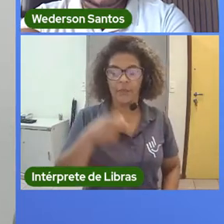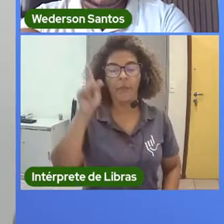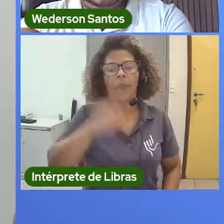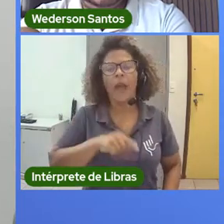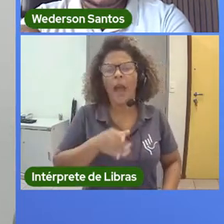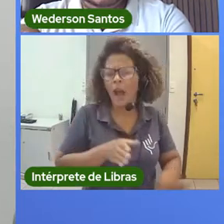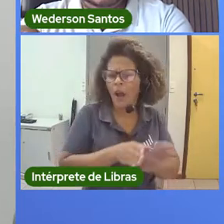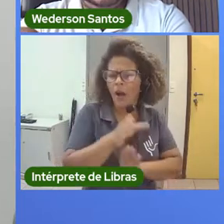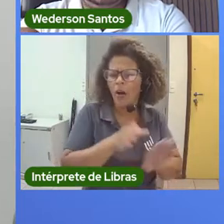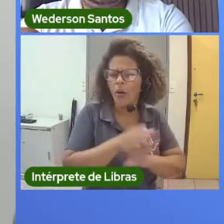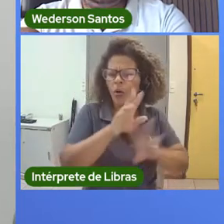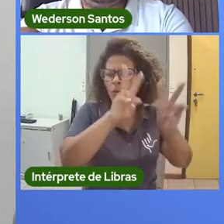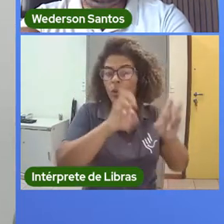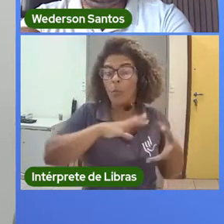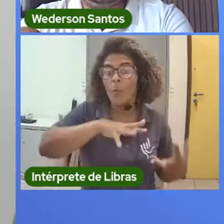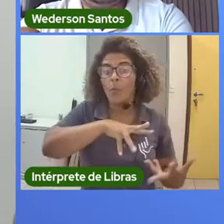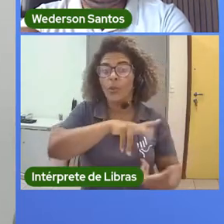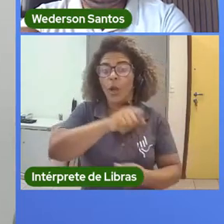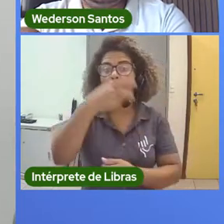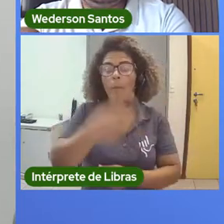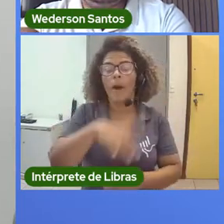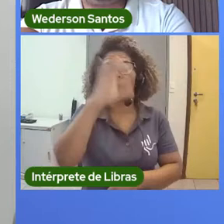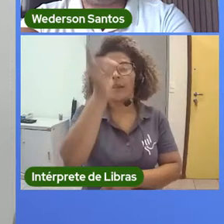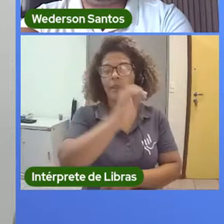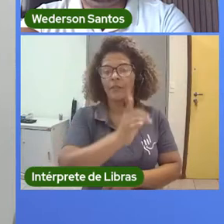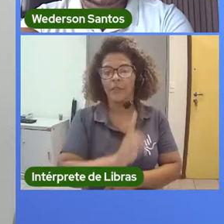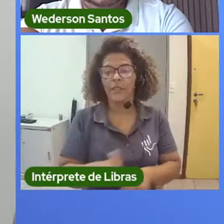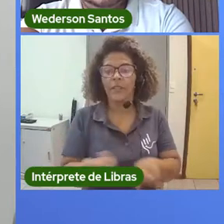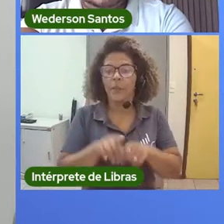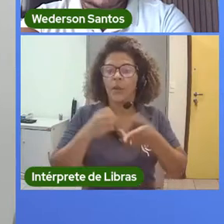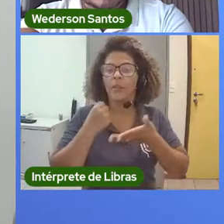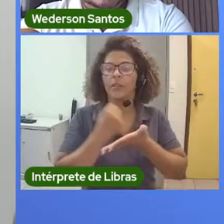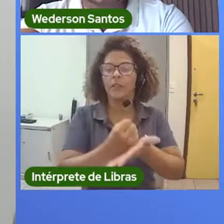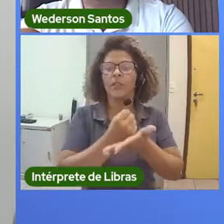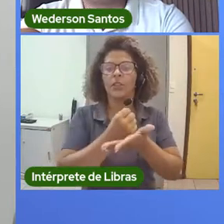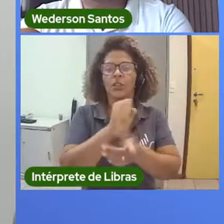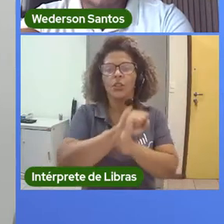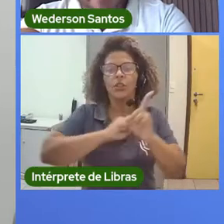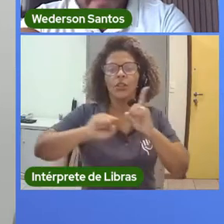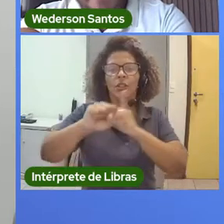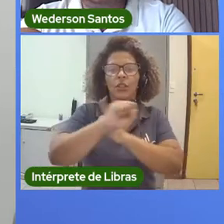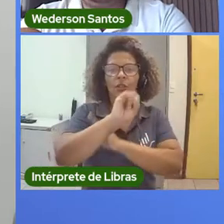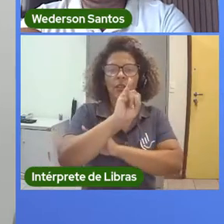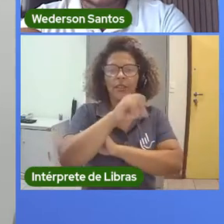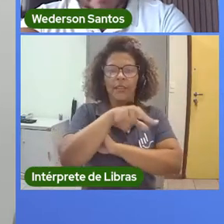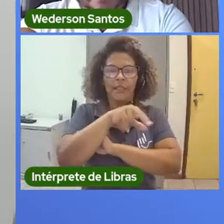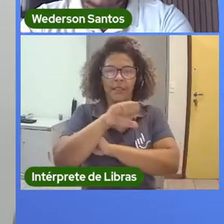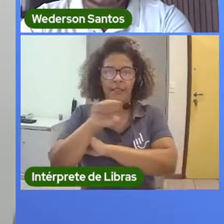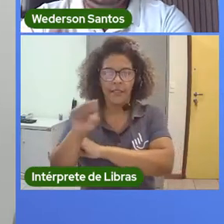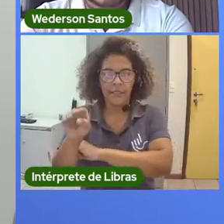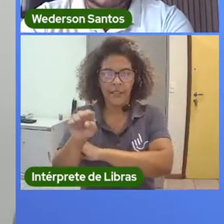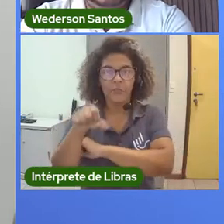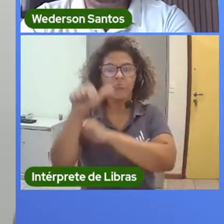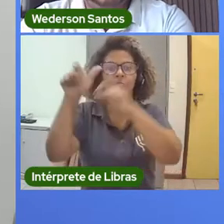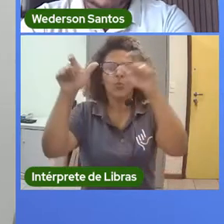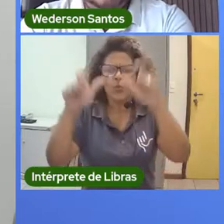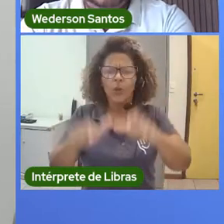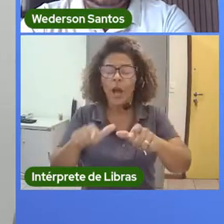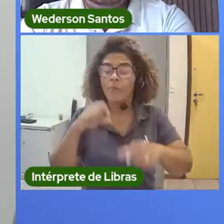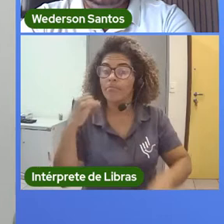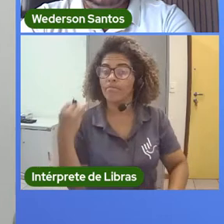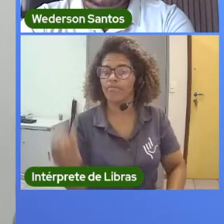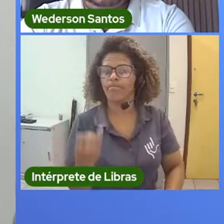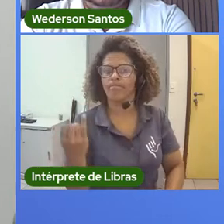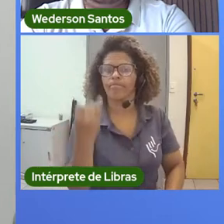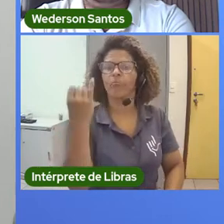de deficiência e assistente social do quadro efetivo do INSS, um órgão tão importante, né,